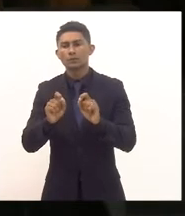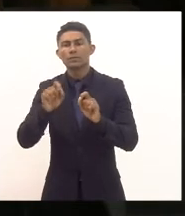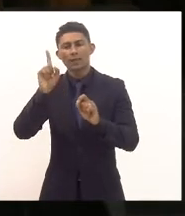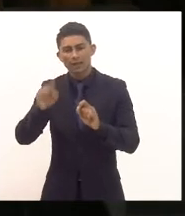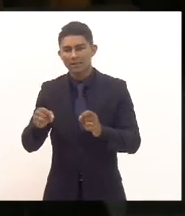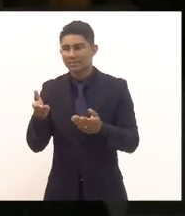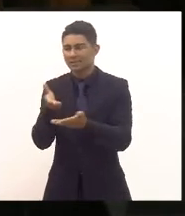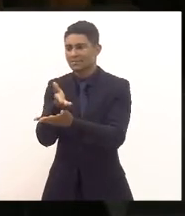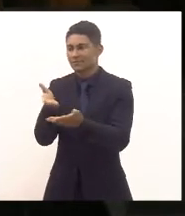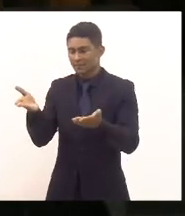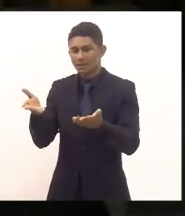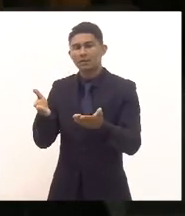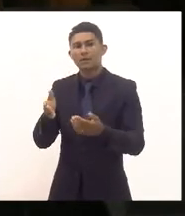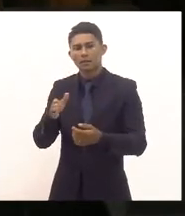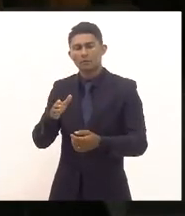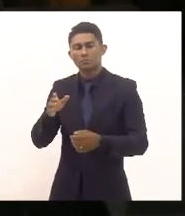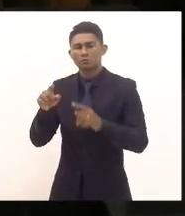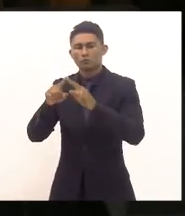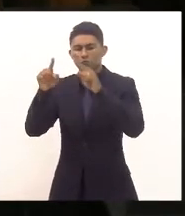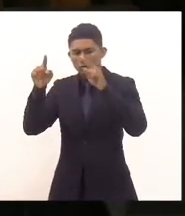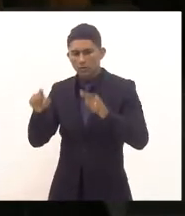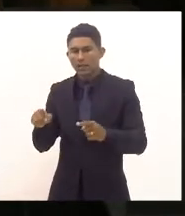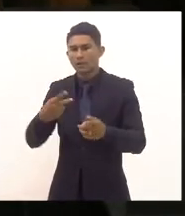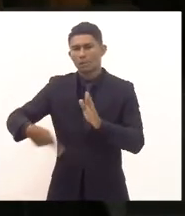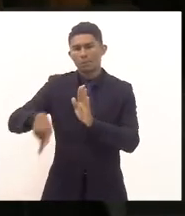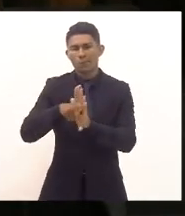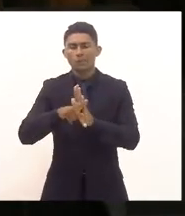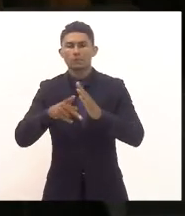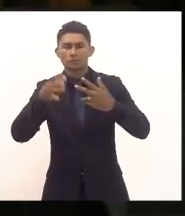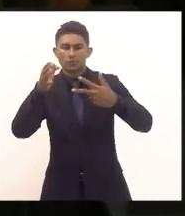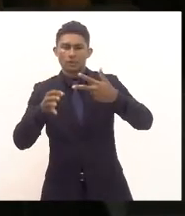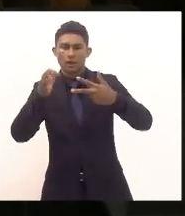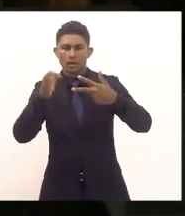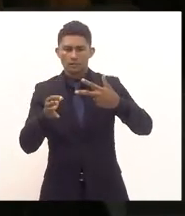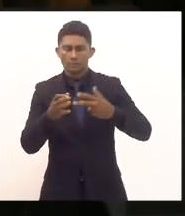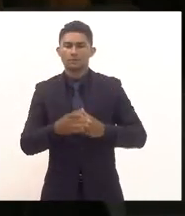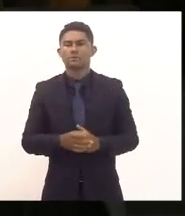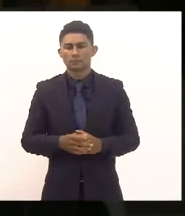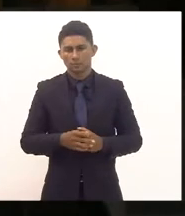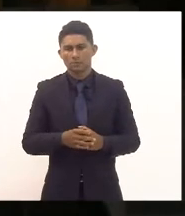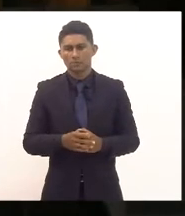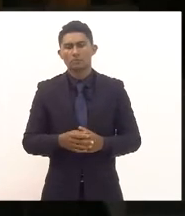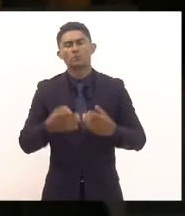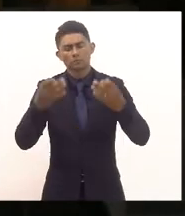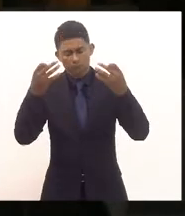serventuários ativos e inativos do Poder Judiciário justíssima